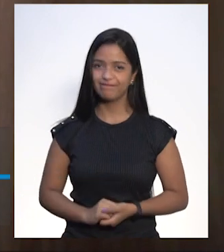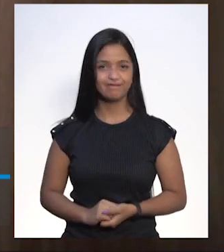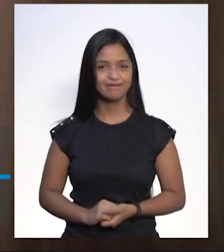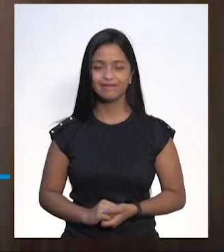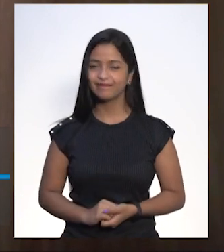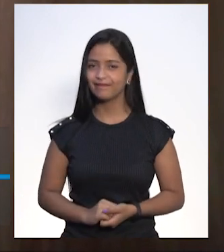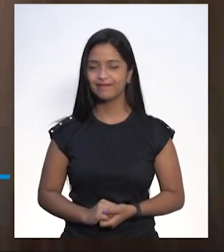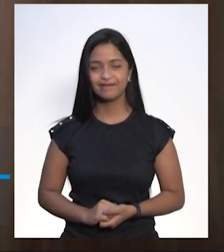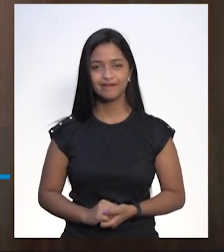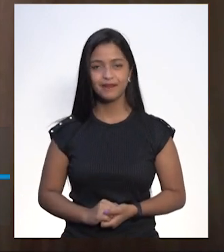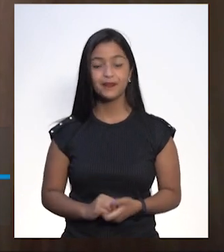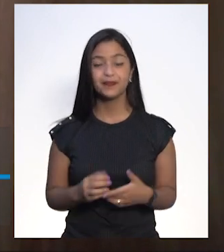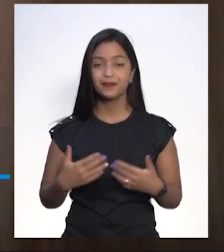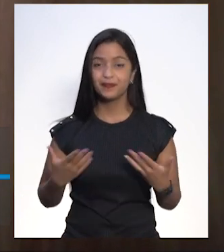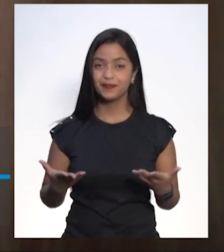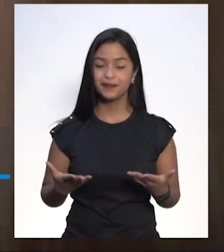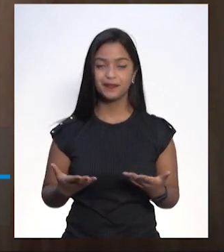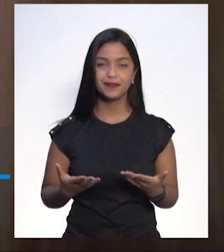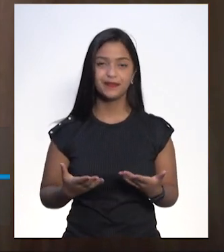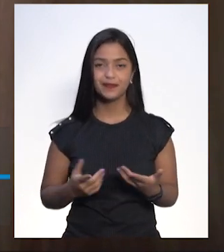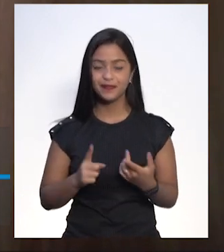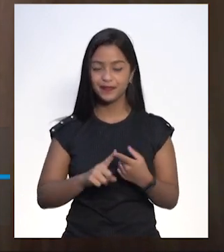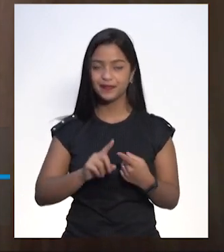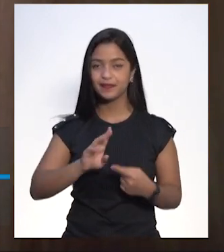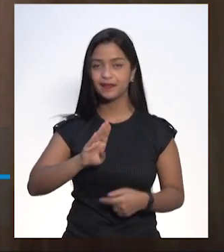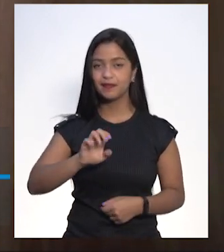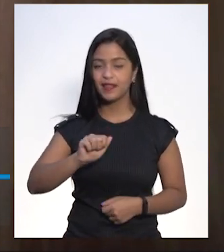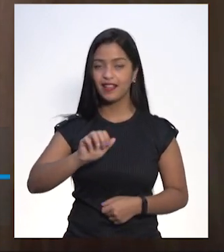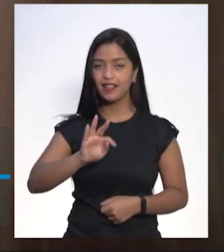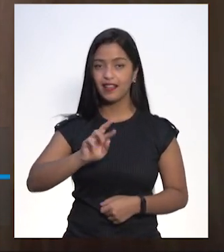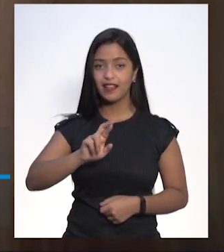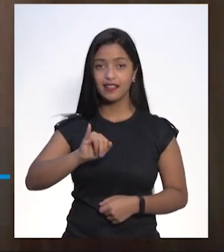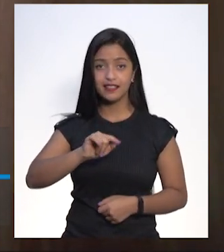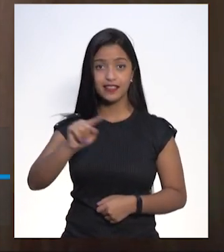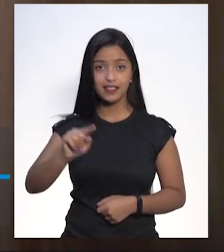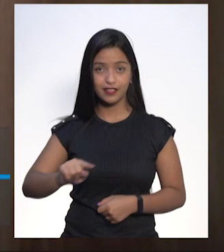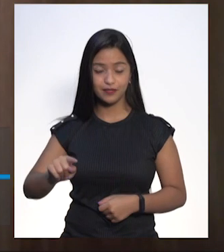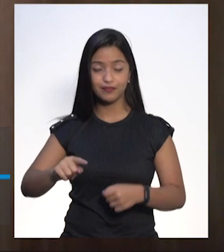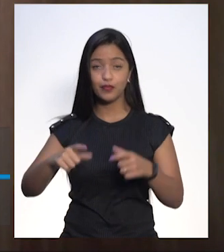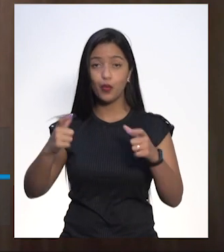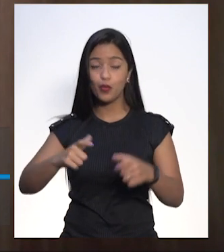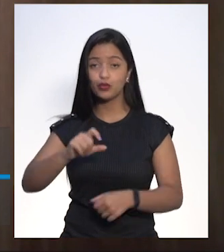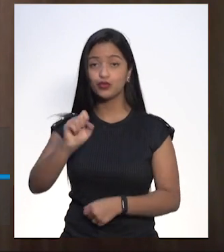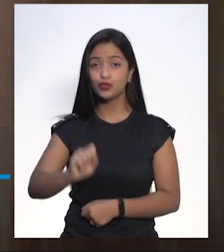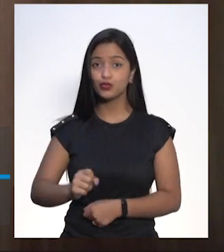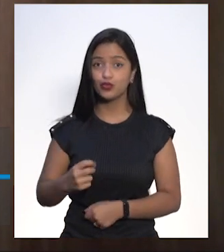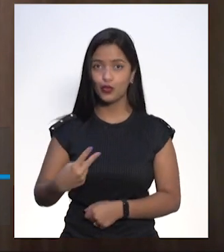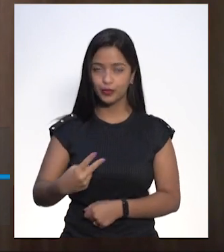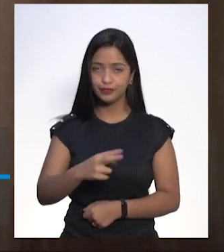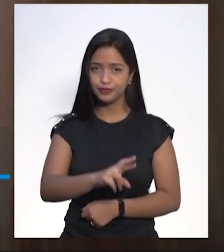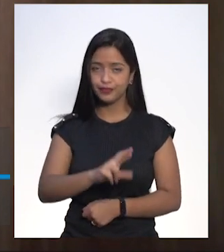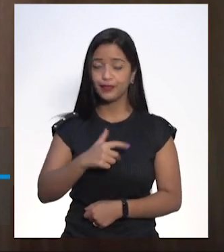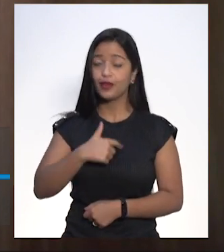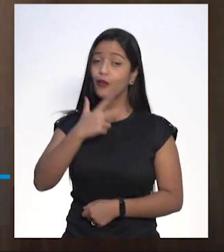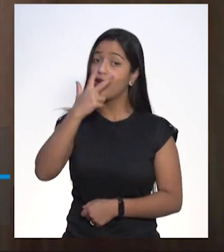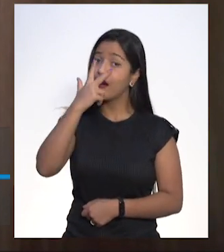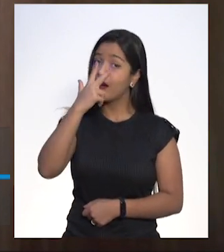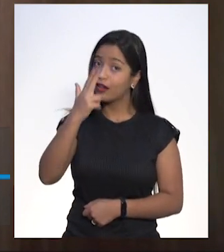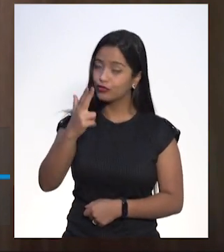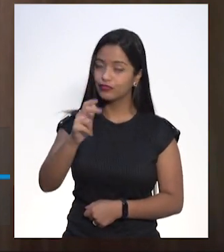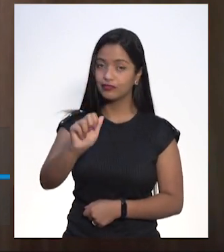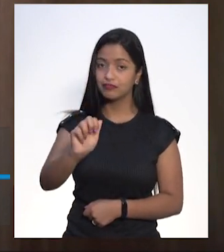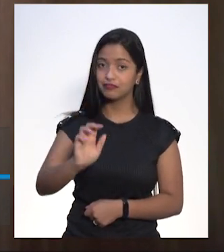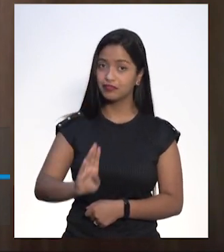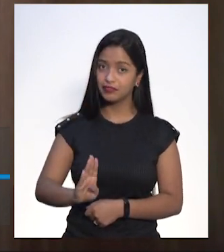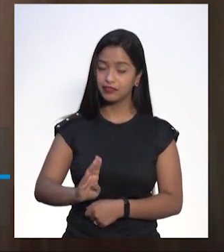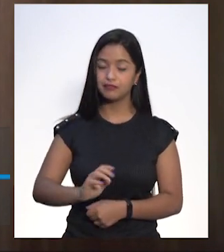Não. Tá. Então, ó, a Beatriz, da Escola Herculano de Freitas, da SU2, ela colocou que ela acha que é A e B. A